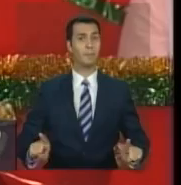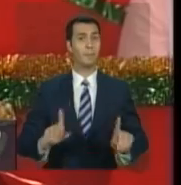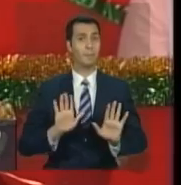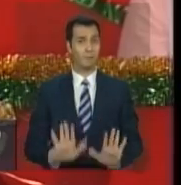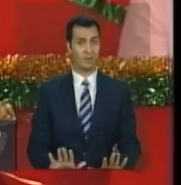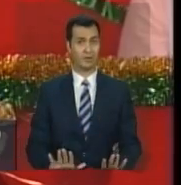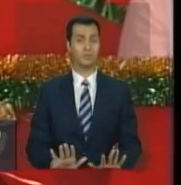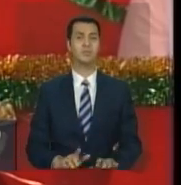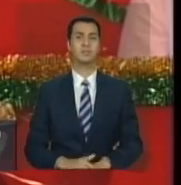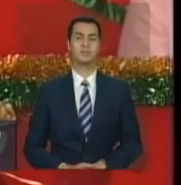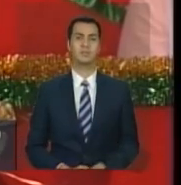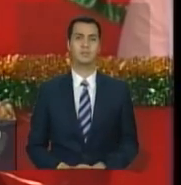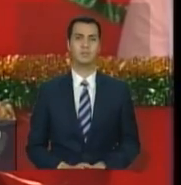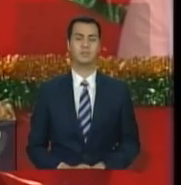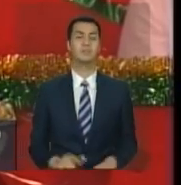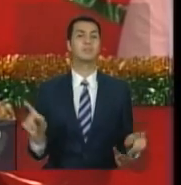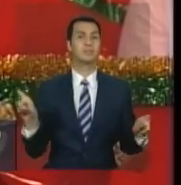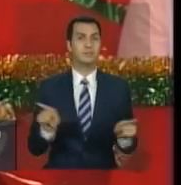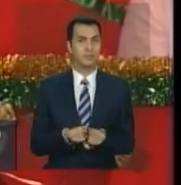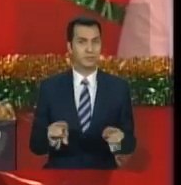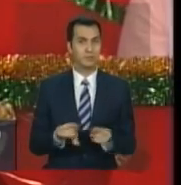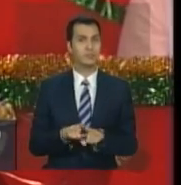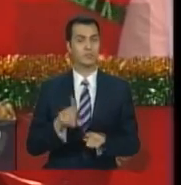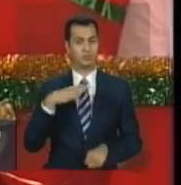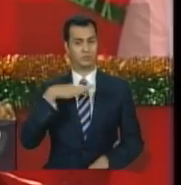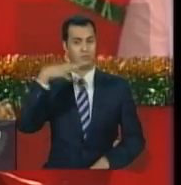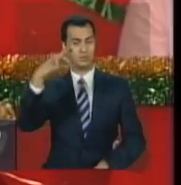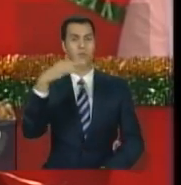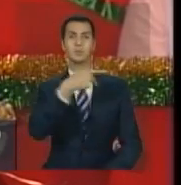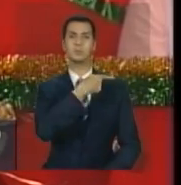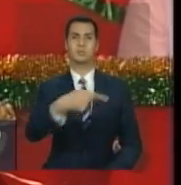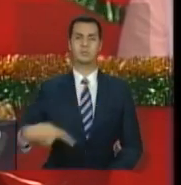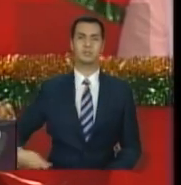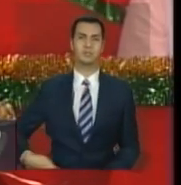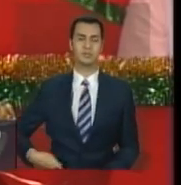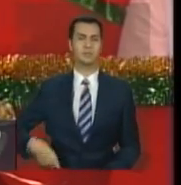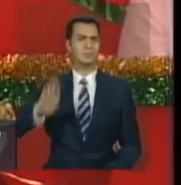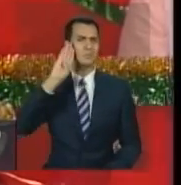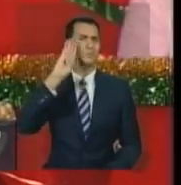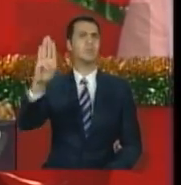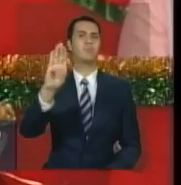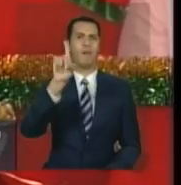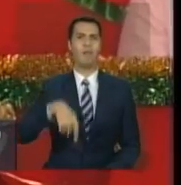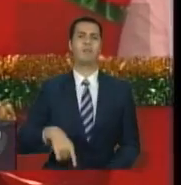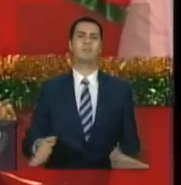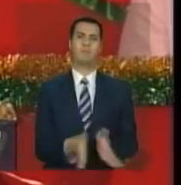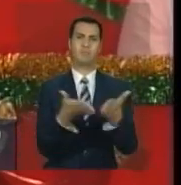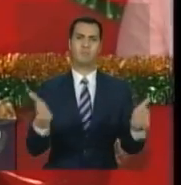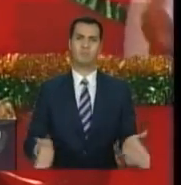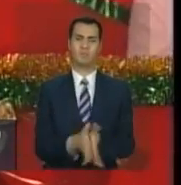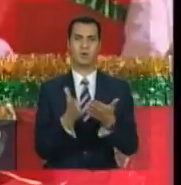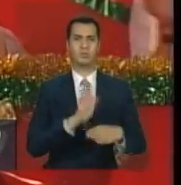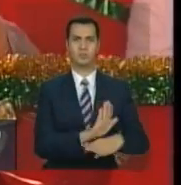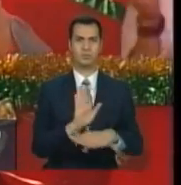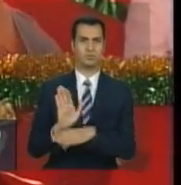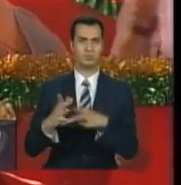eu fui eleita também presidenta dos pobres desse país.